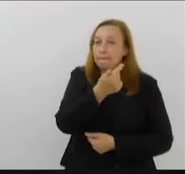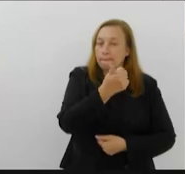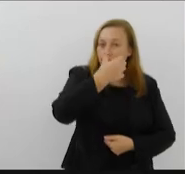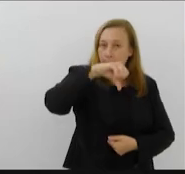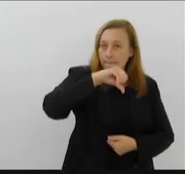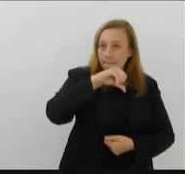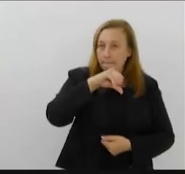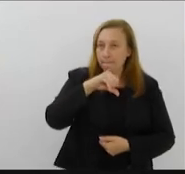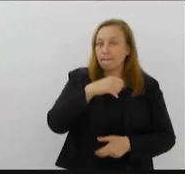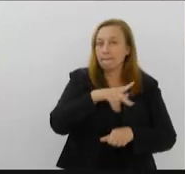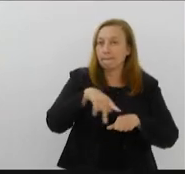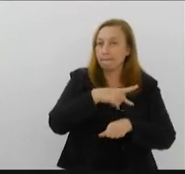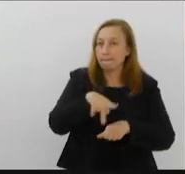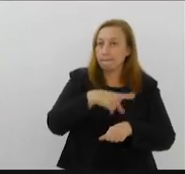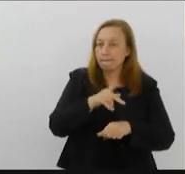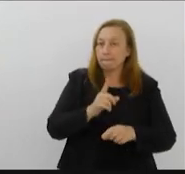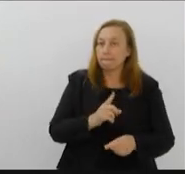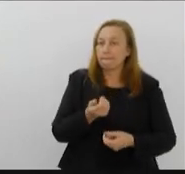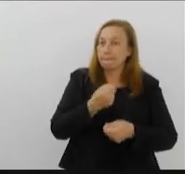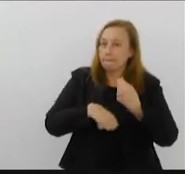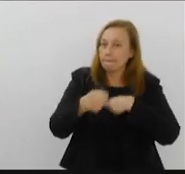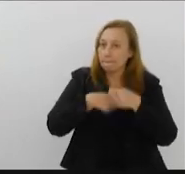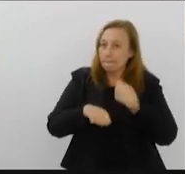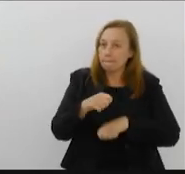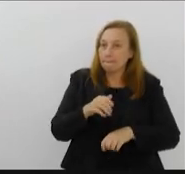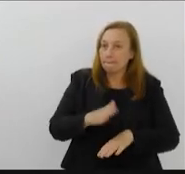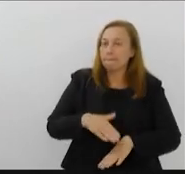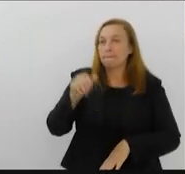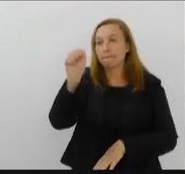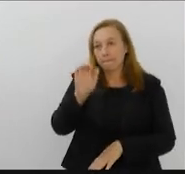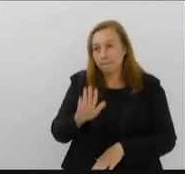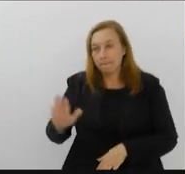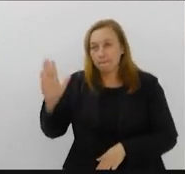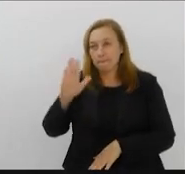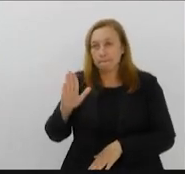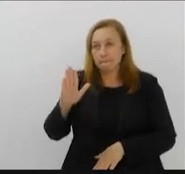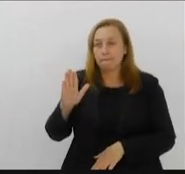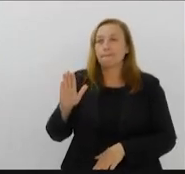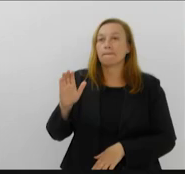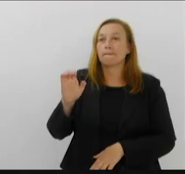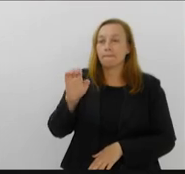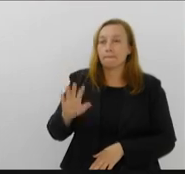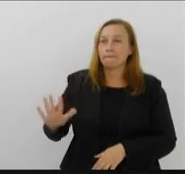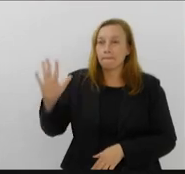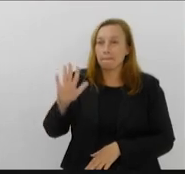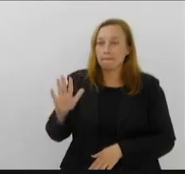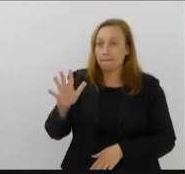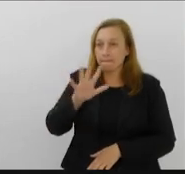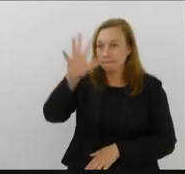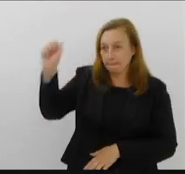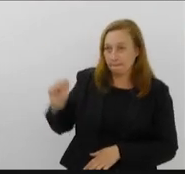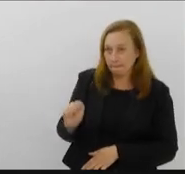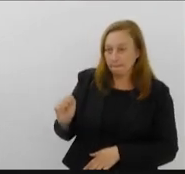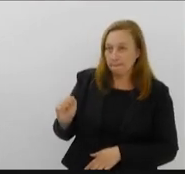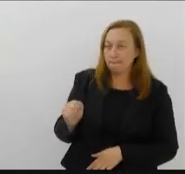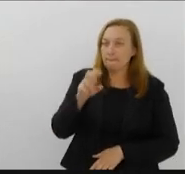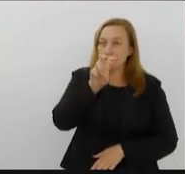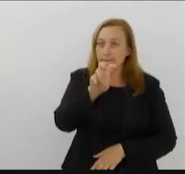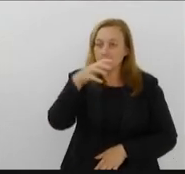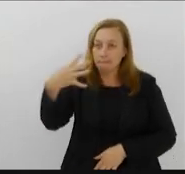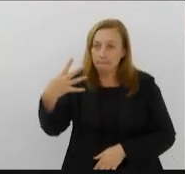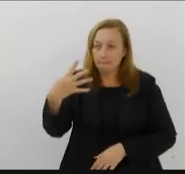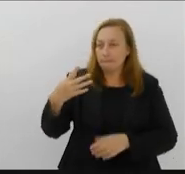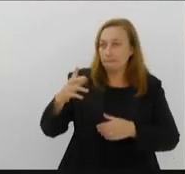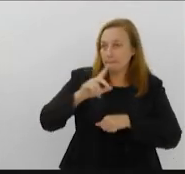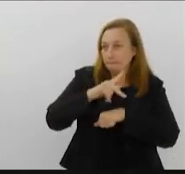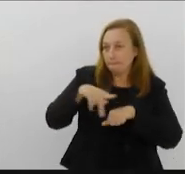com quanto economia, mais União Europeia, mais União Africana, a União Europeia com 27 países, a União Africana com 54 países.